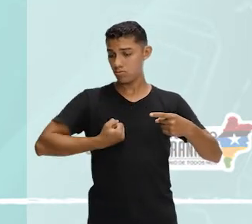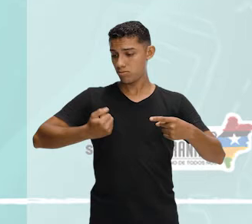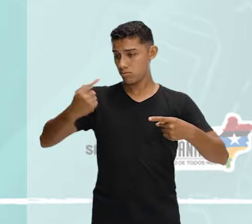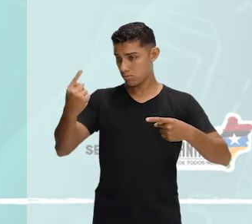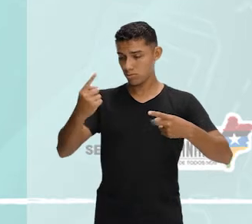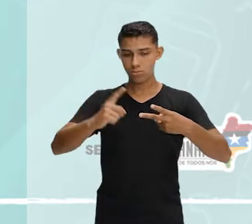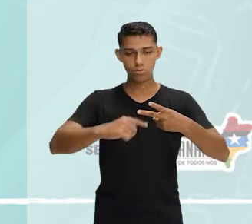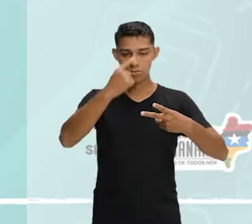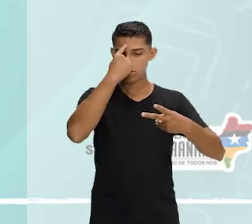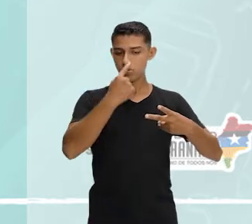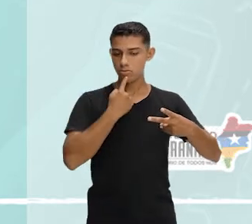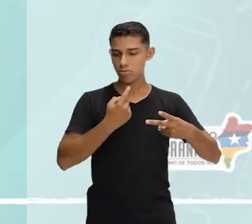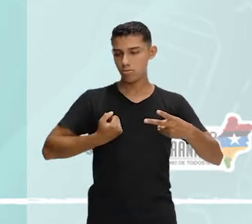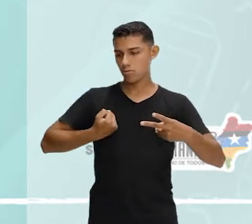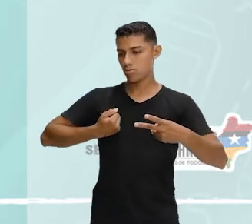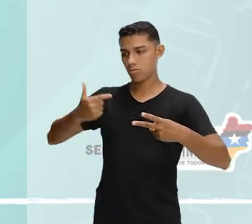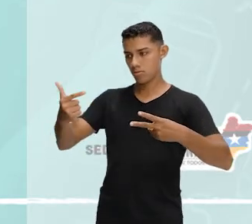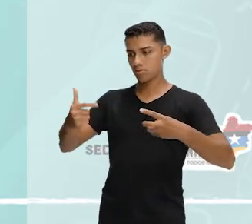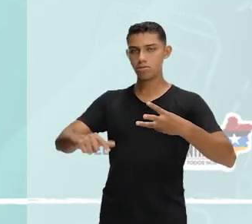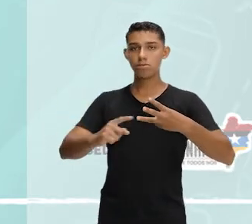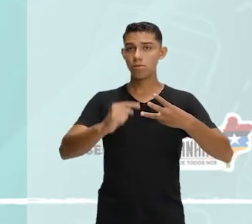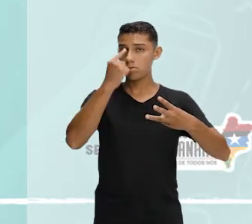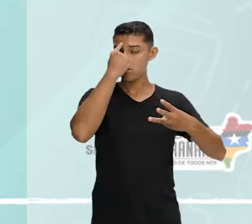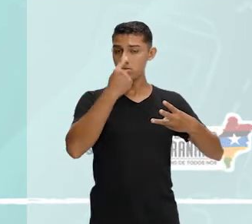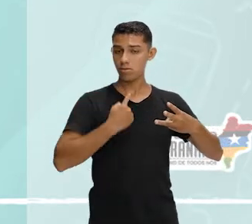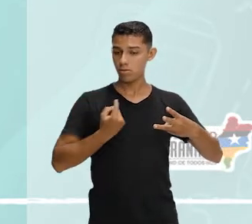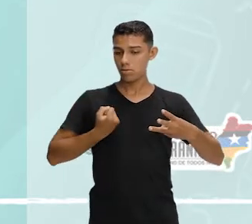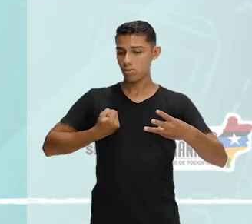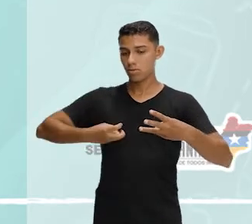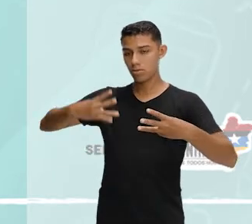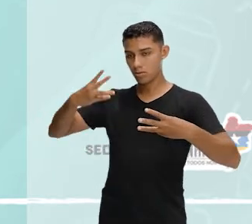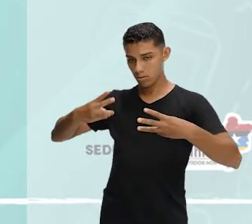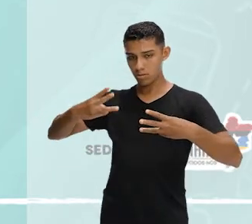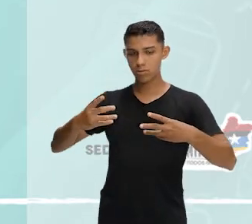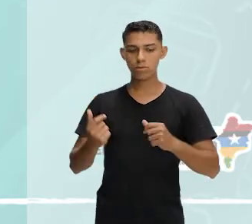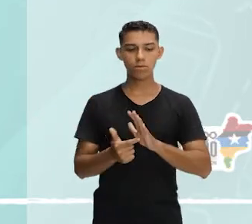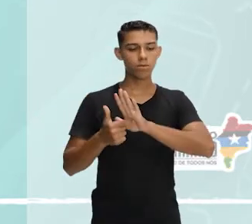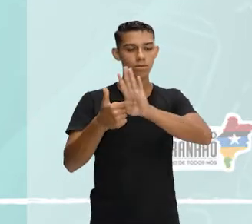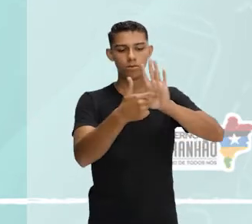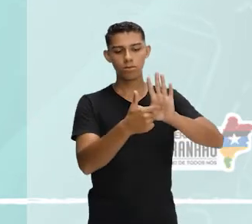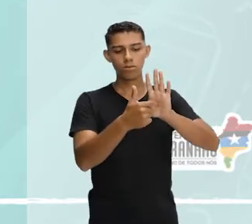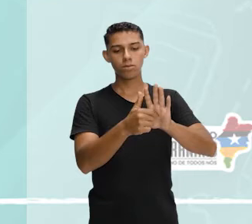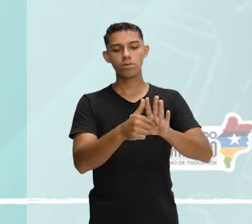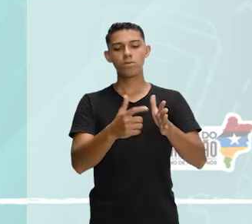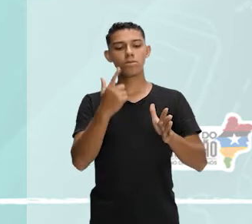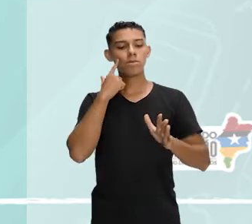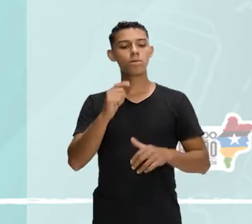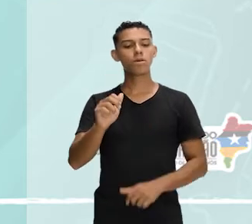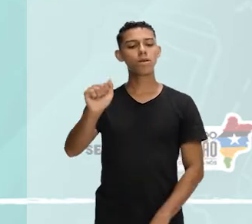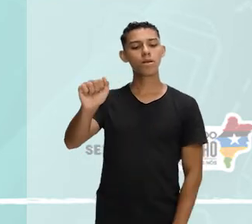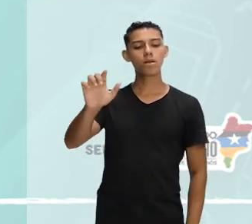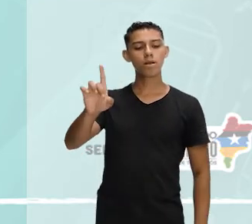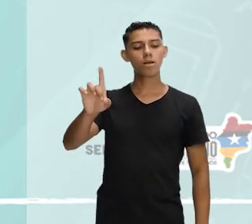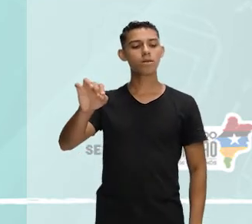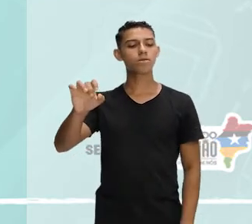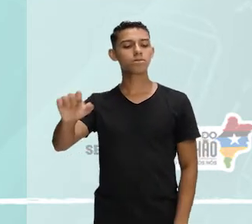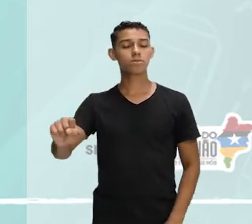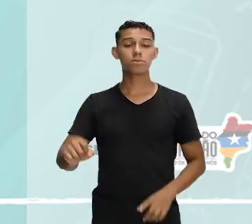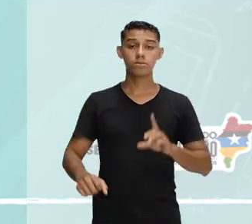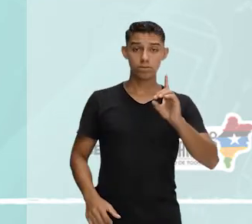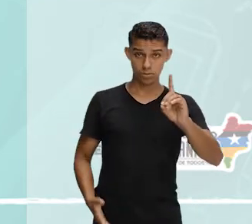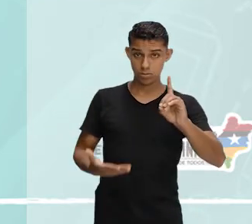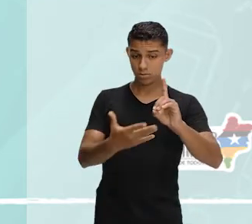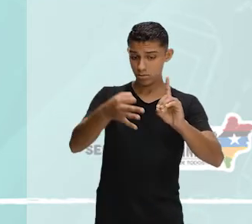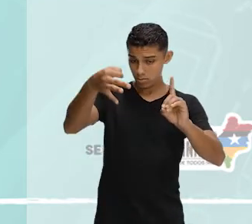podem representar respectivamente. Então, a alternativa correta, a letra D. A estrutura 1